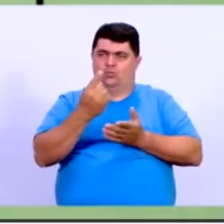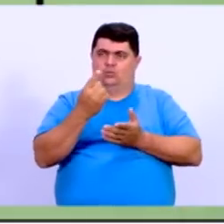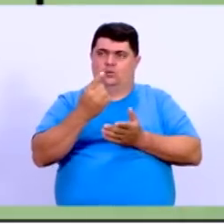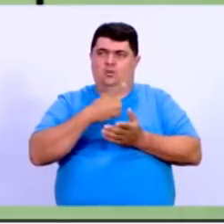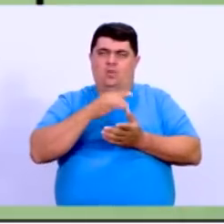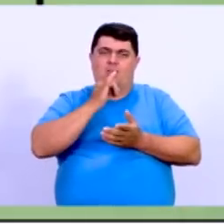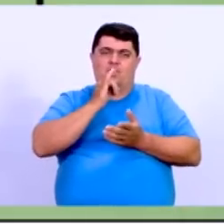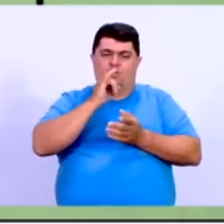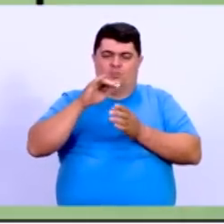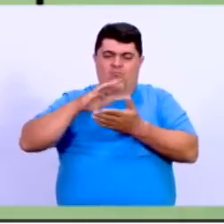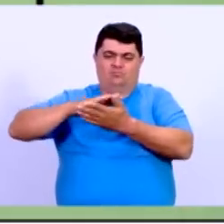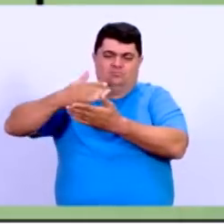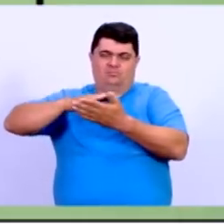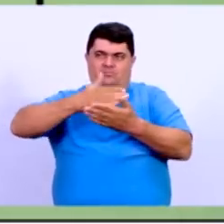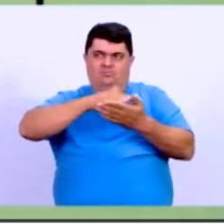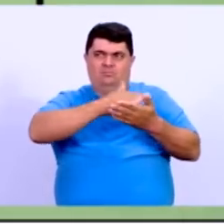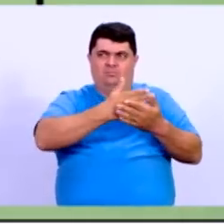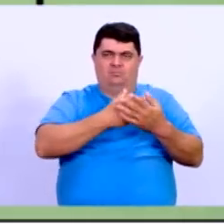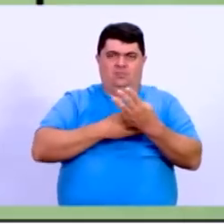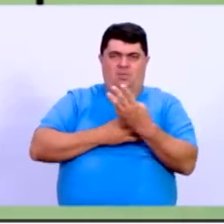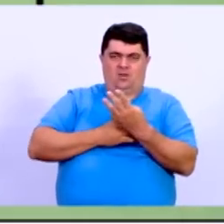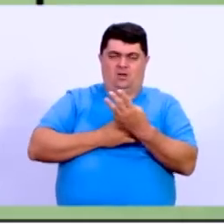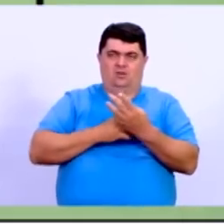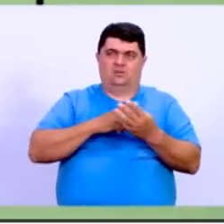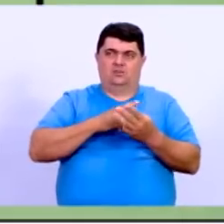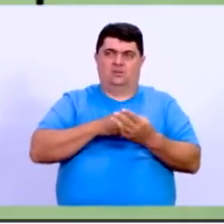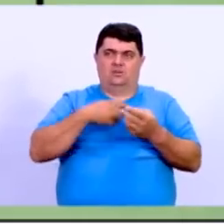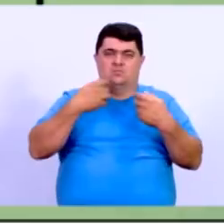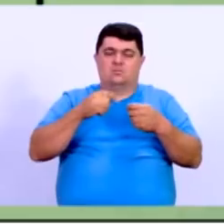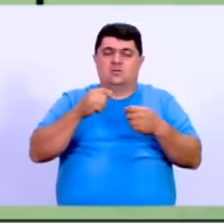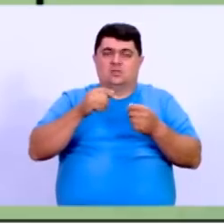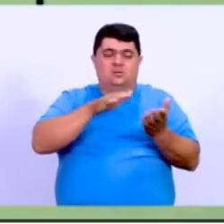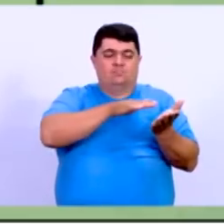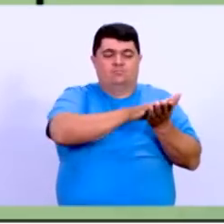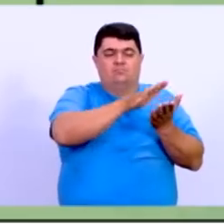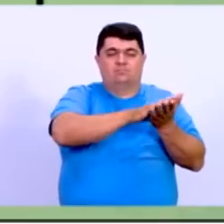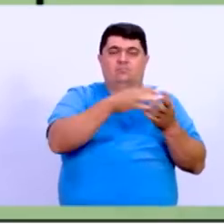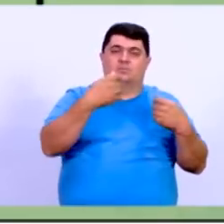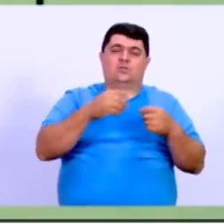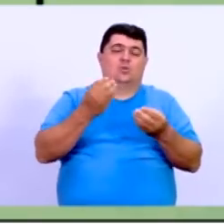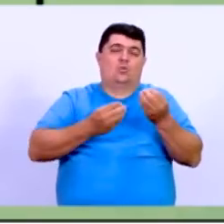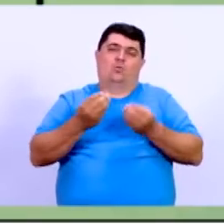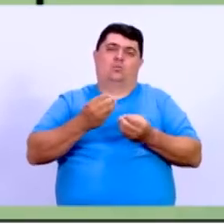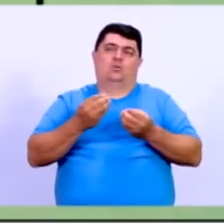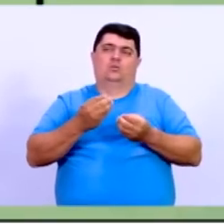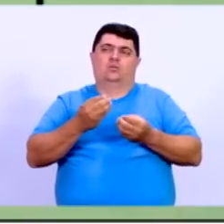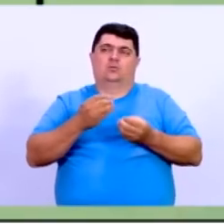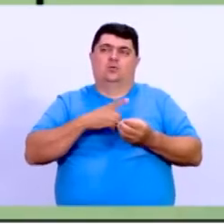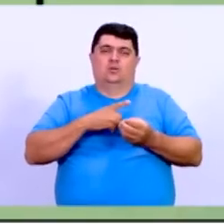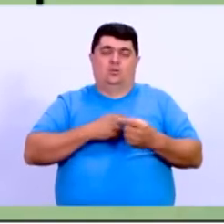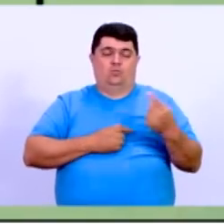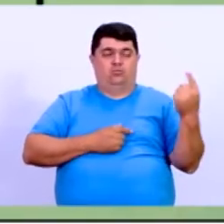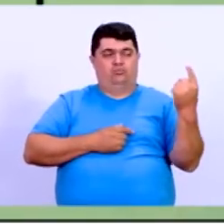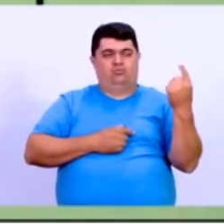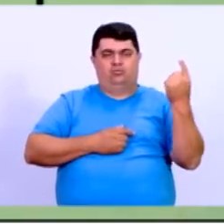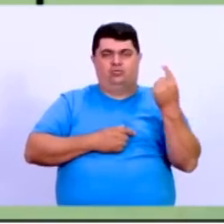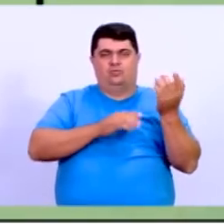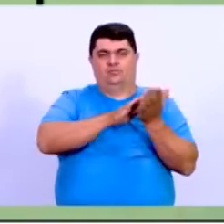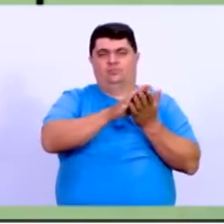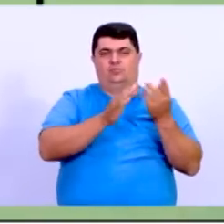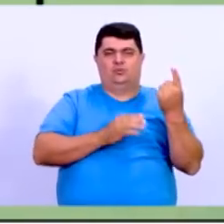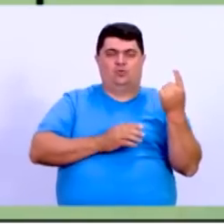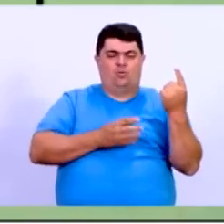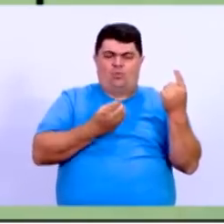3 máquinas. E aí essas 3 máquinas, elas precisam imprimir. Olha só. E eu tenho só uma impressora aqui, galera.